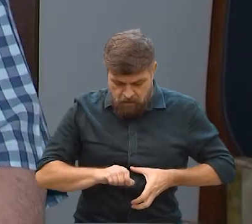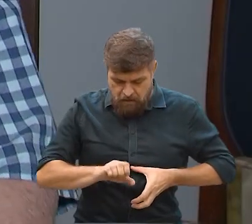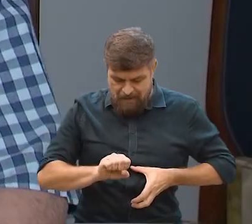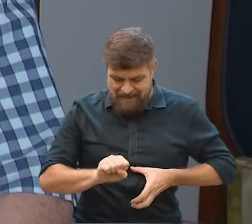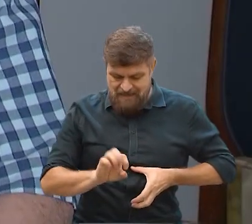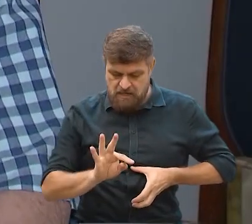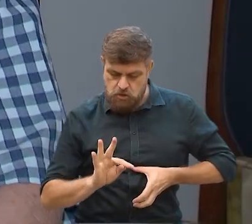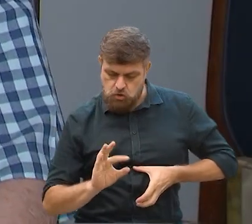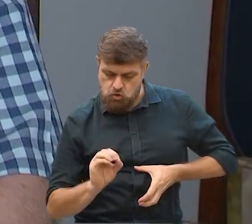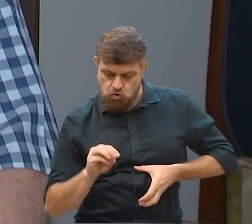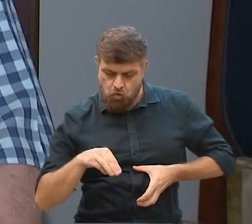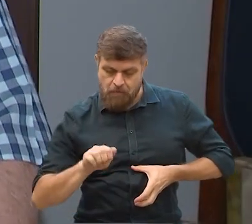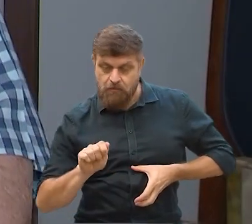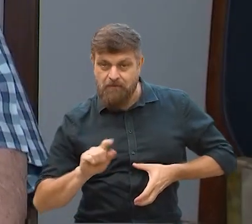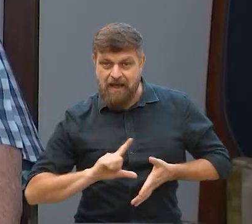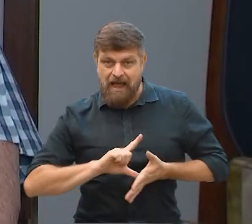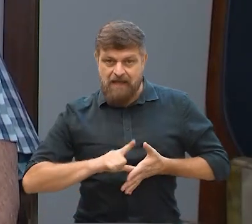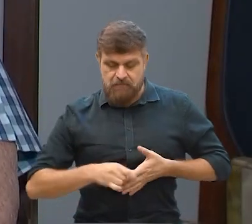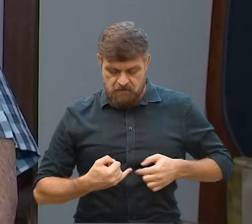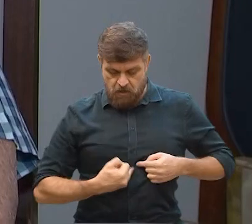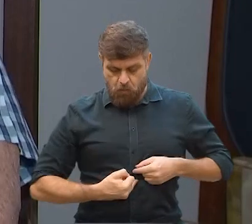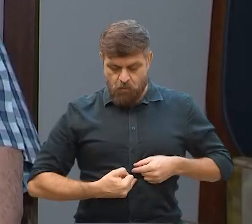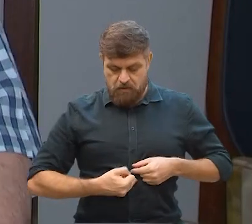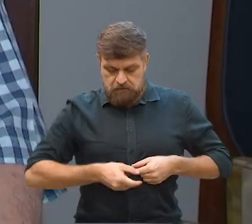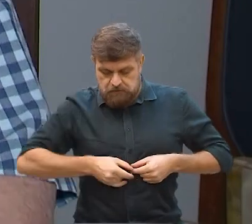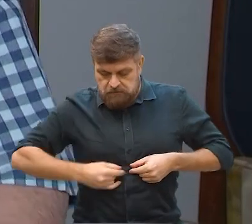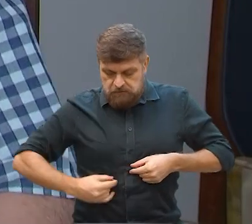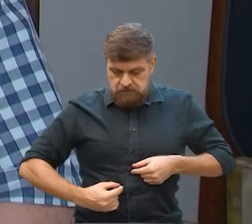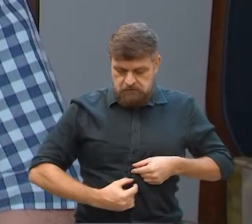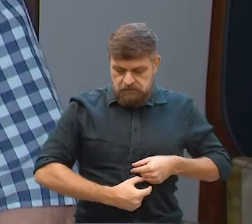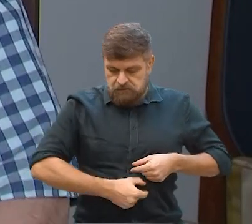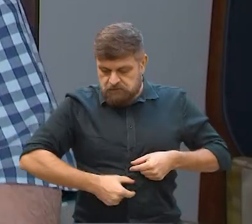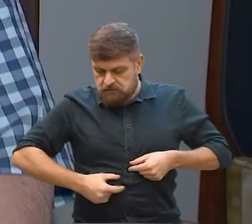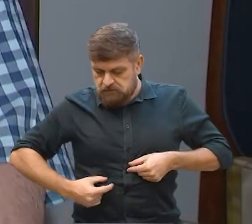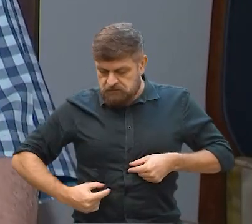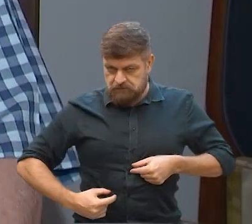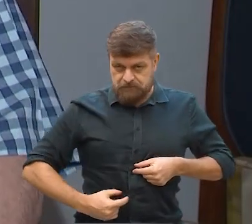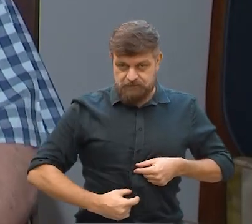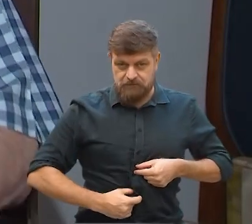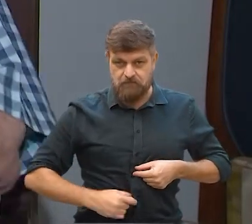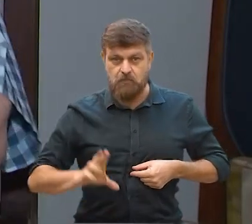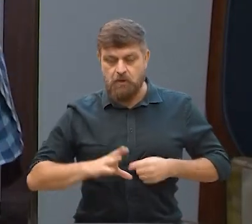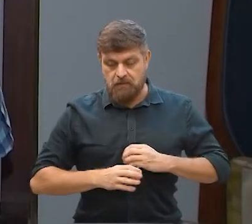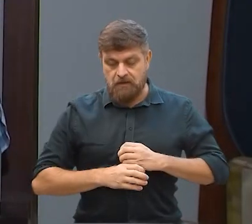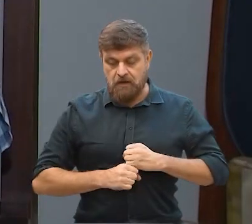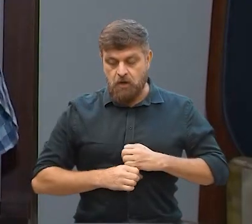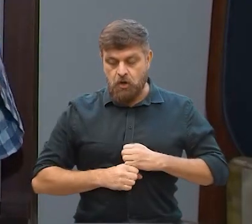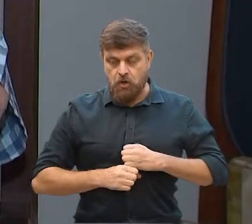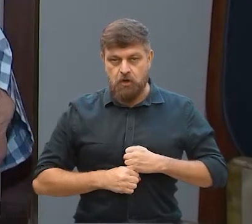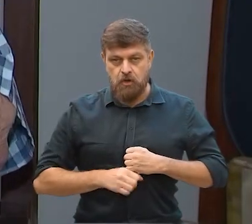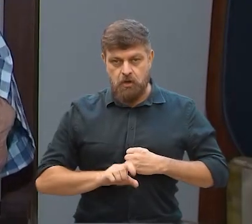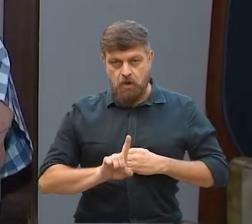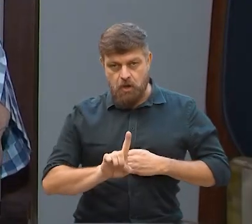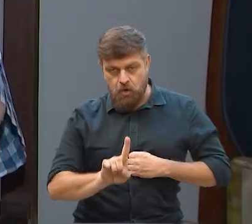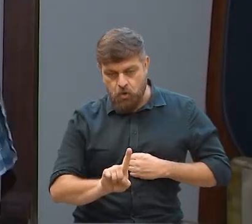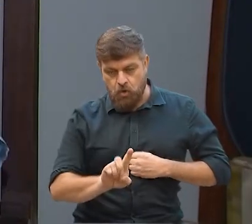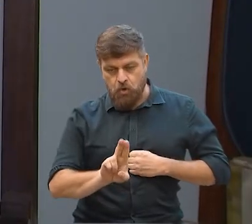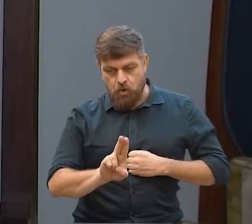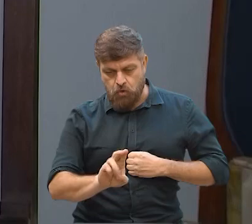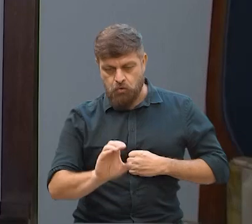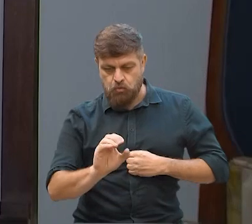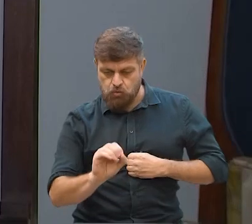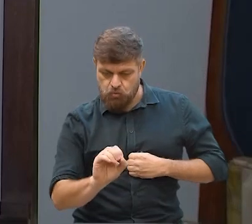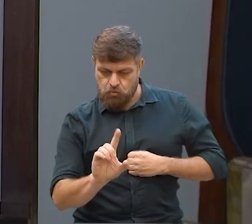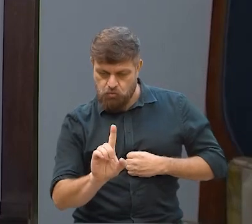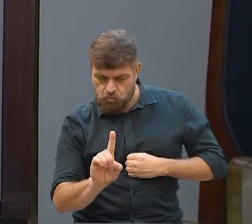E depois disso nós temos o intestino delgado. A primeira parte do intestino delgado é o conhecido duodeno. Vamos lembrar